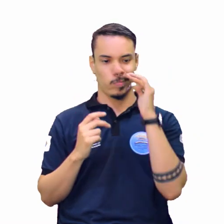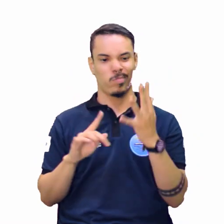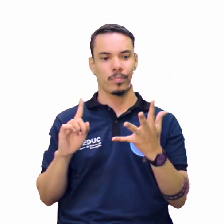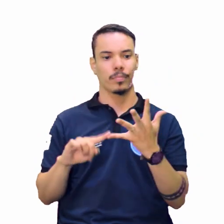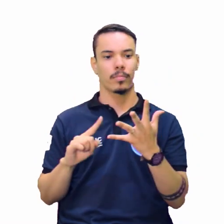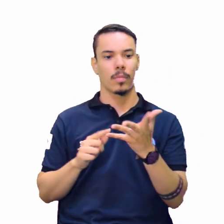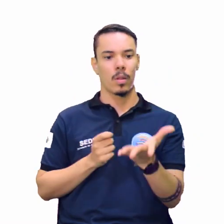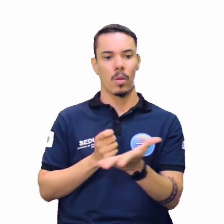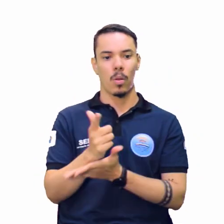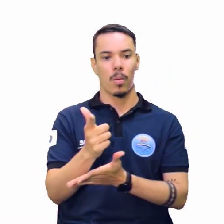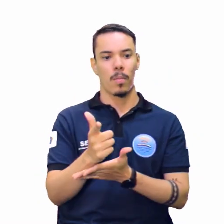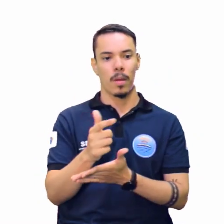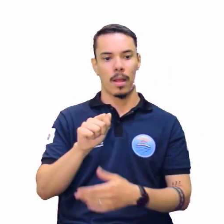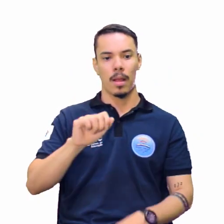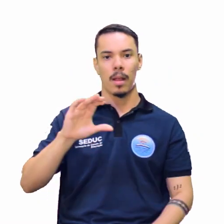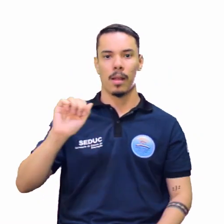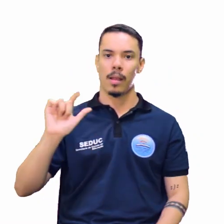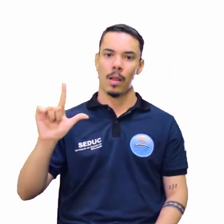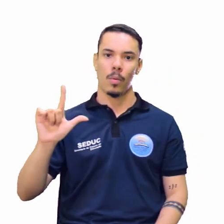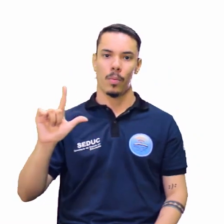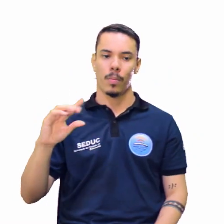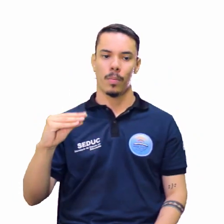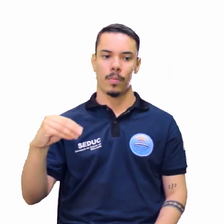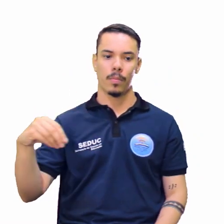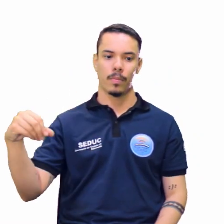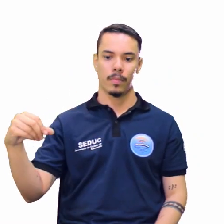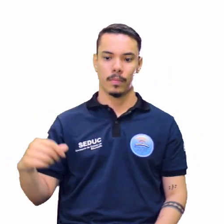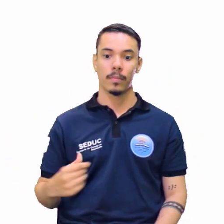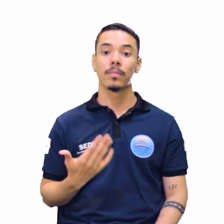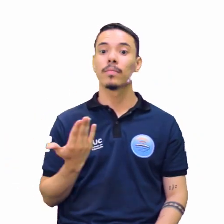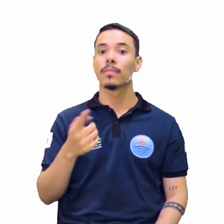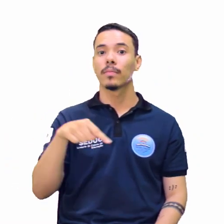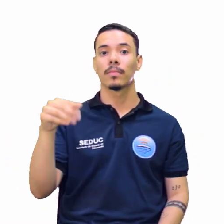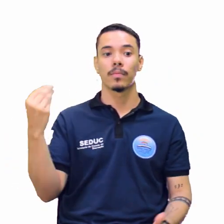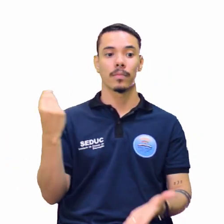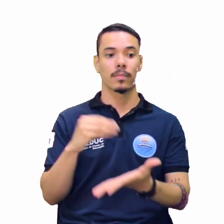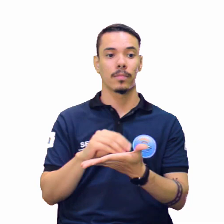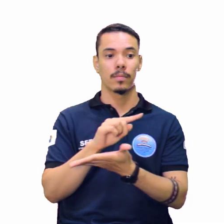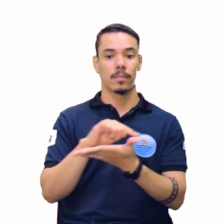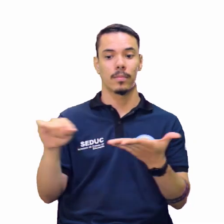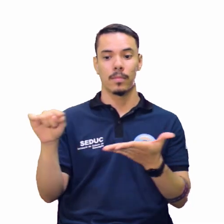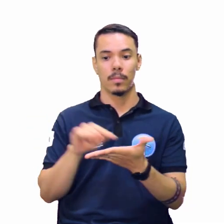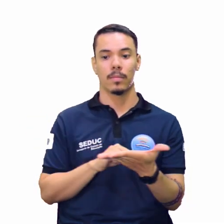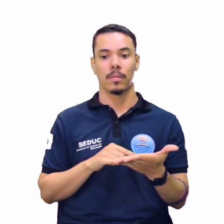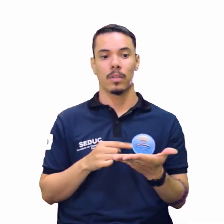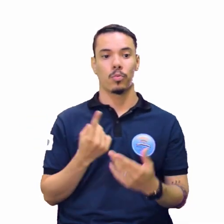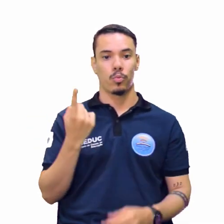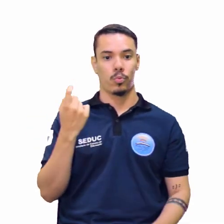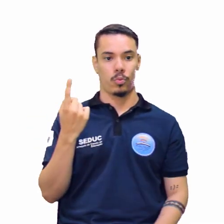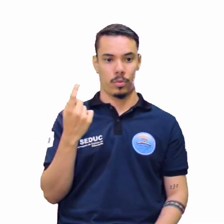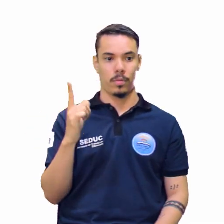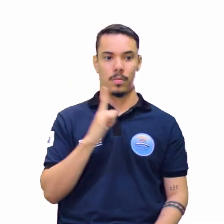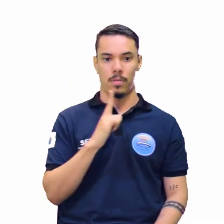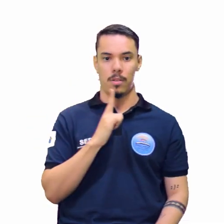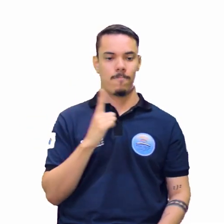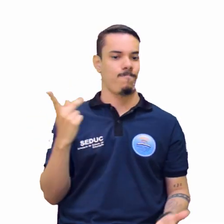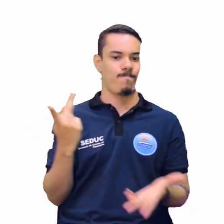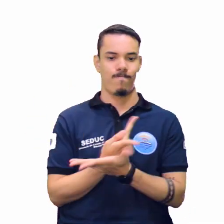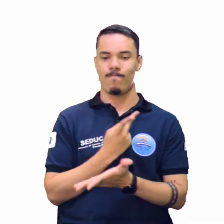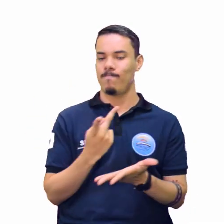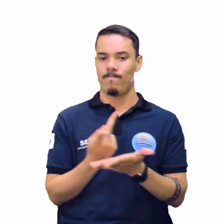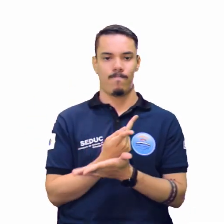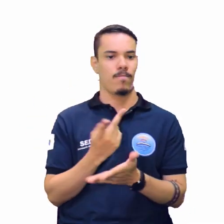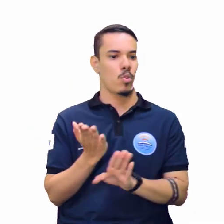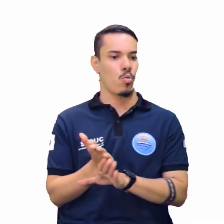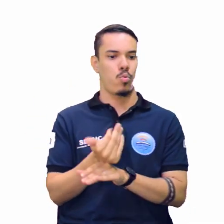e comprei a Cal Então você vai marcar a única que teve um